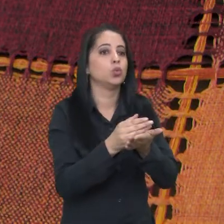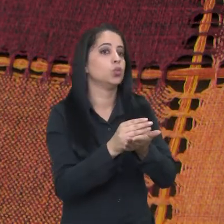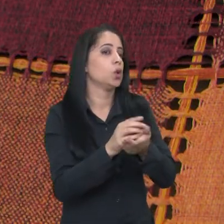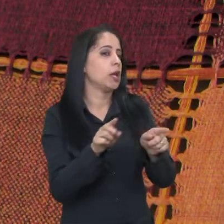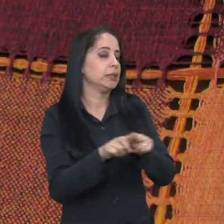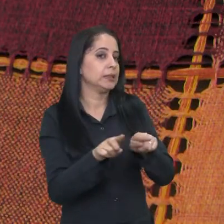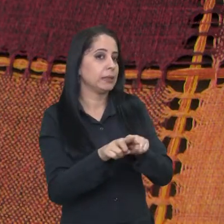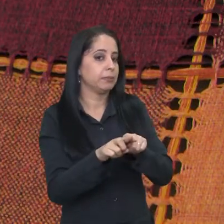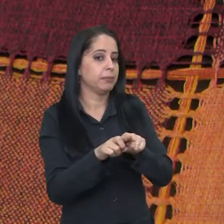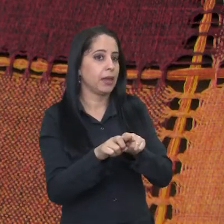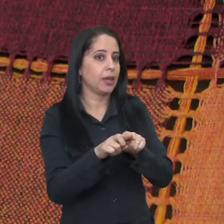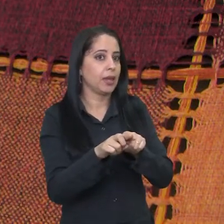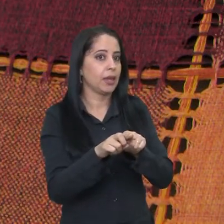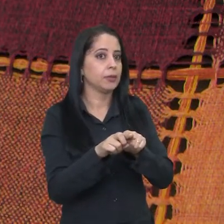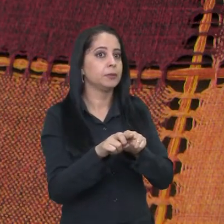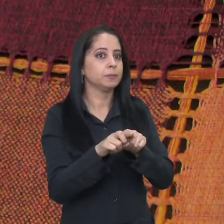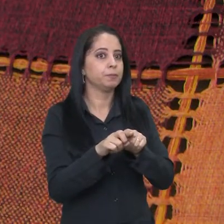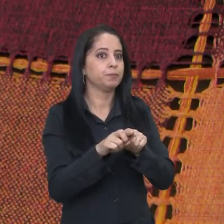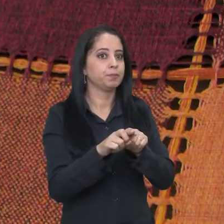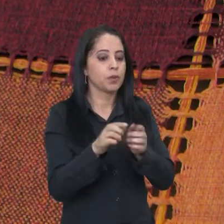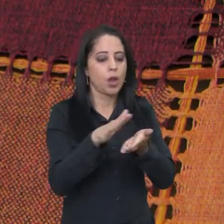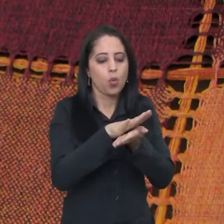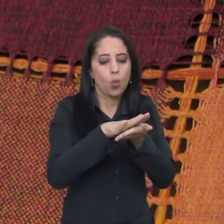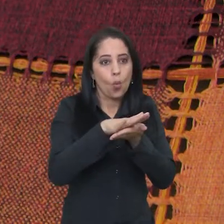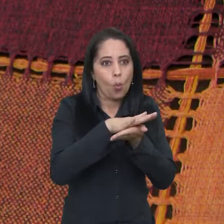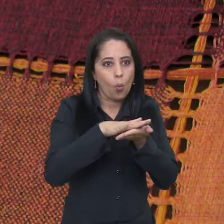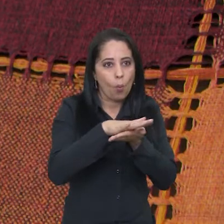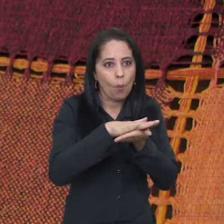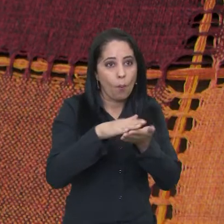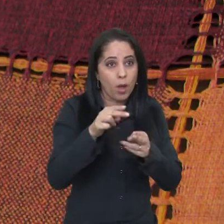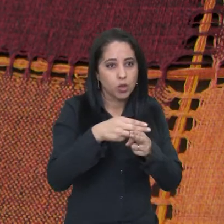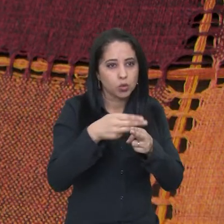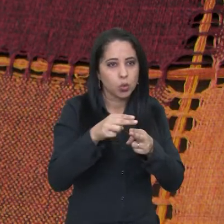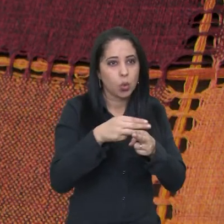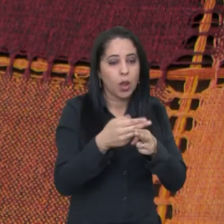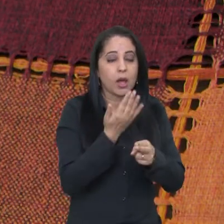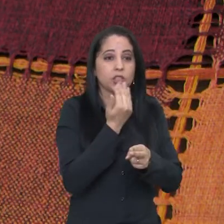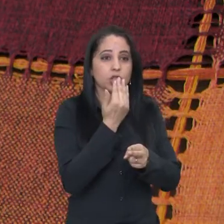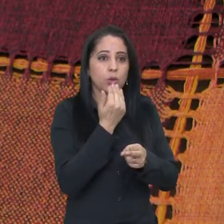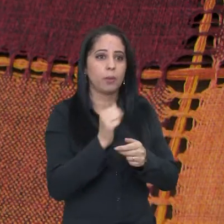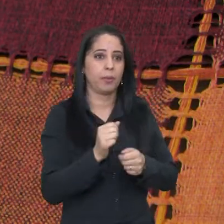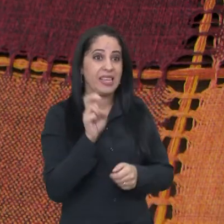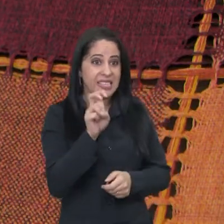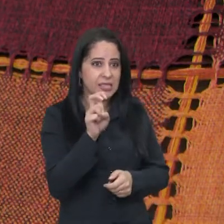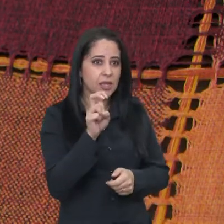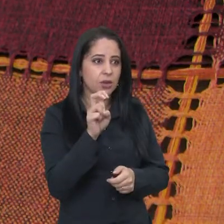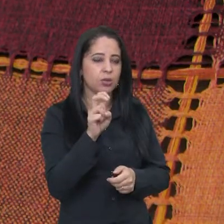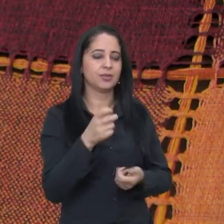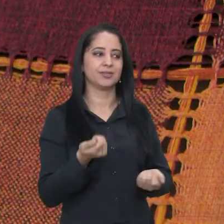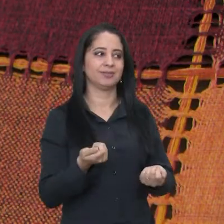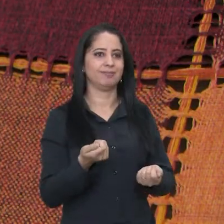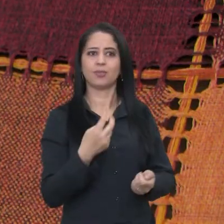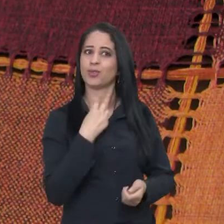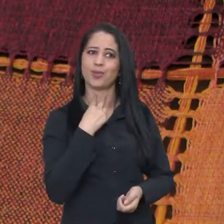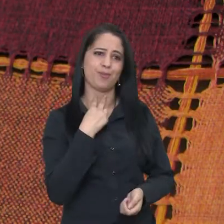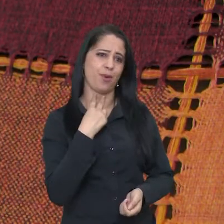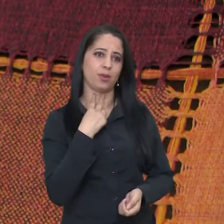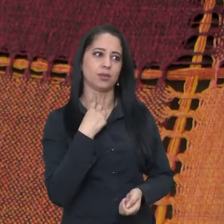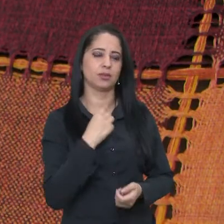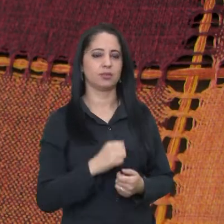e mais 5 beijinhos em uma festa de aniversário. Eu não